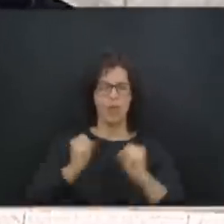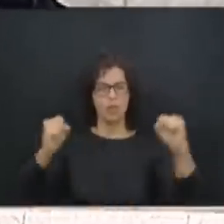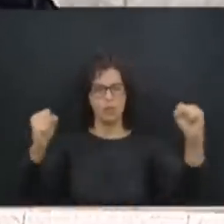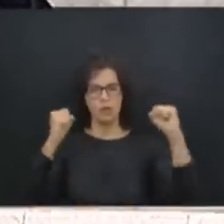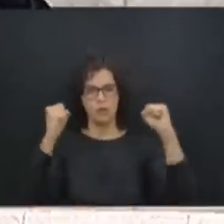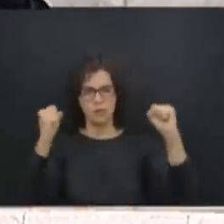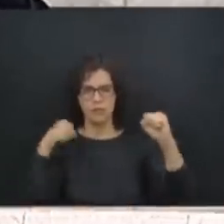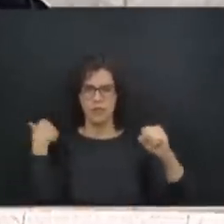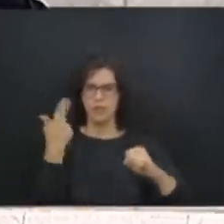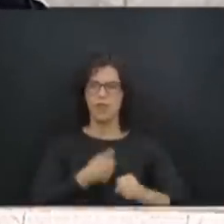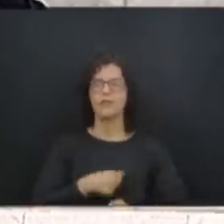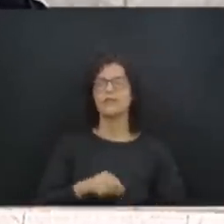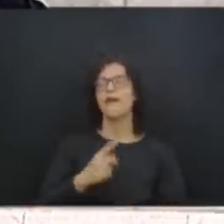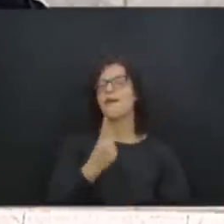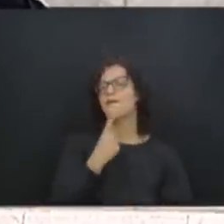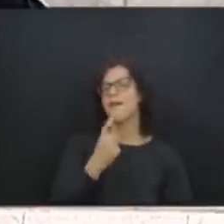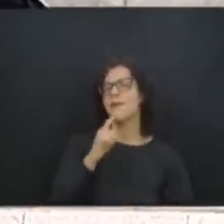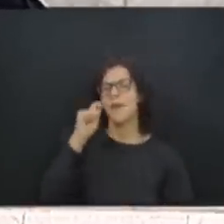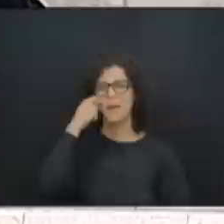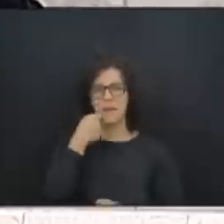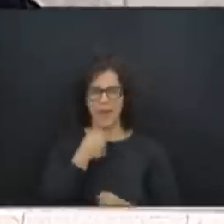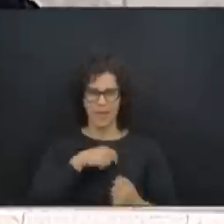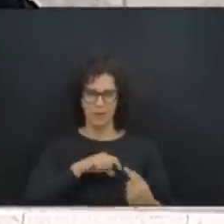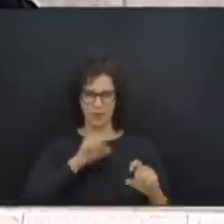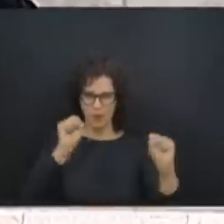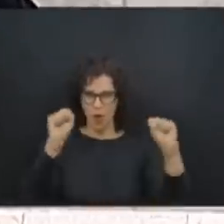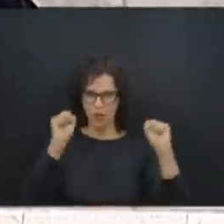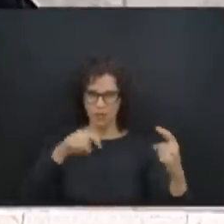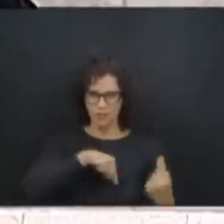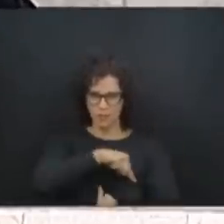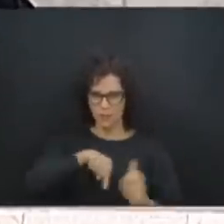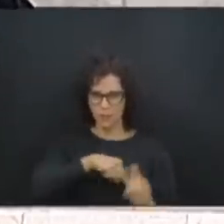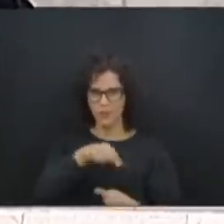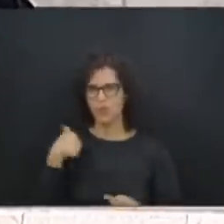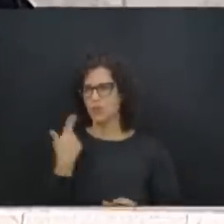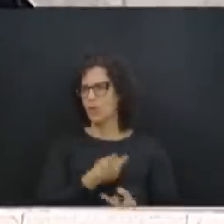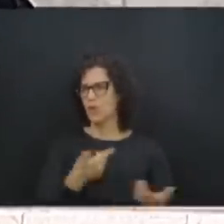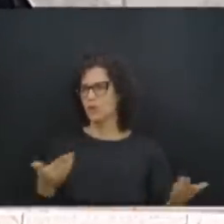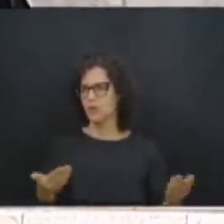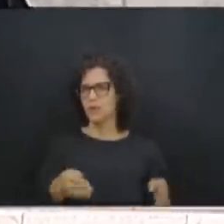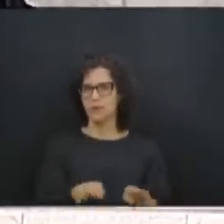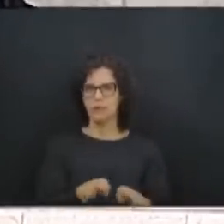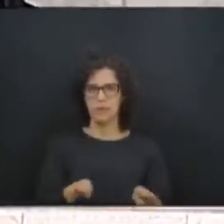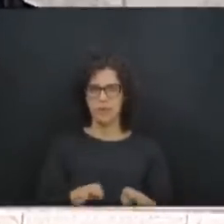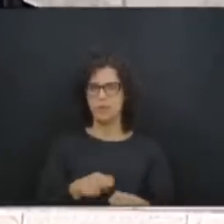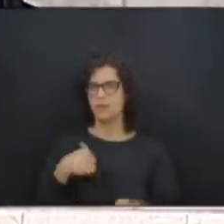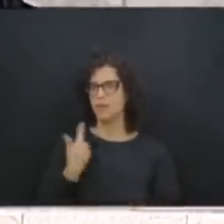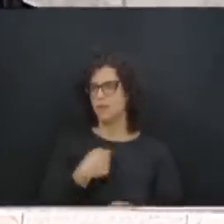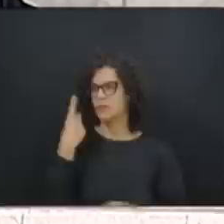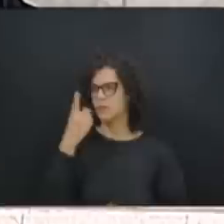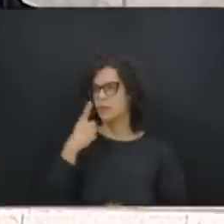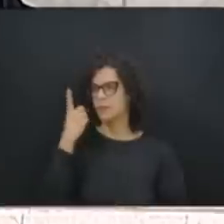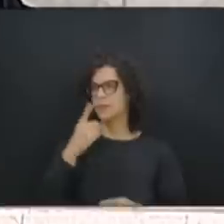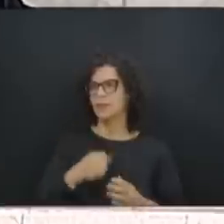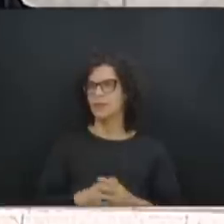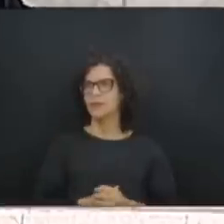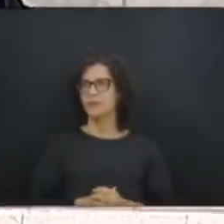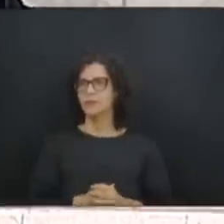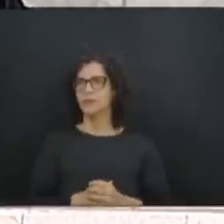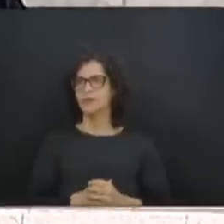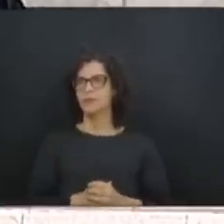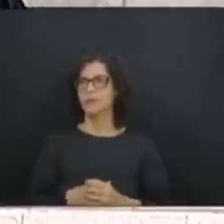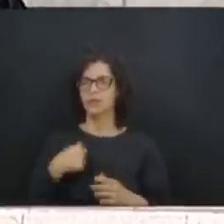torcida rubro-negra mas o clube Atlético Paranaense deputados ele está